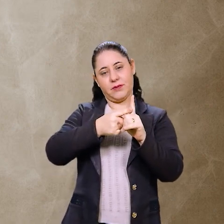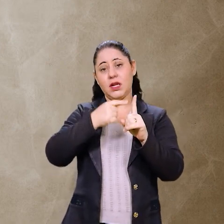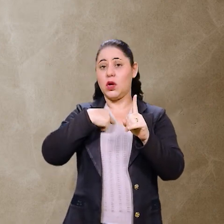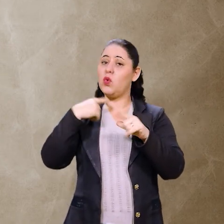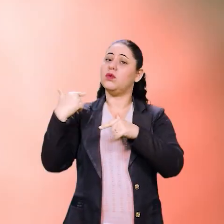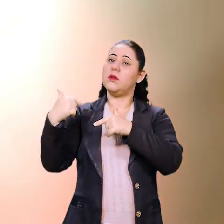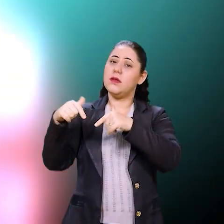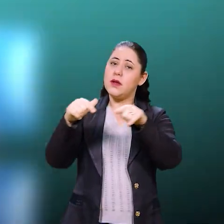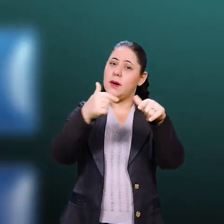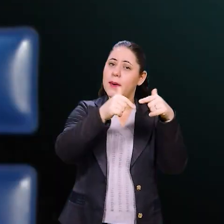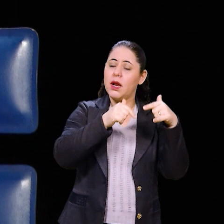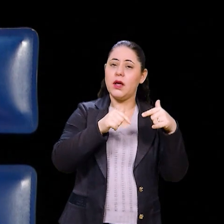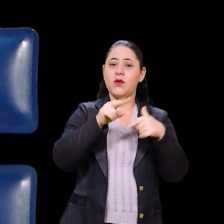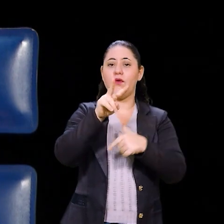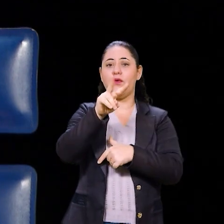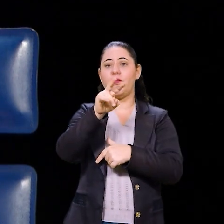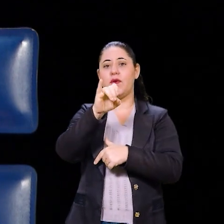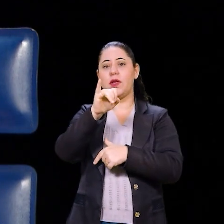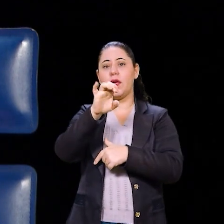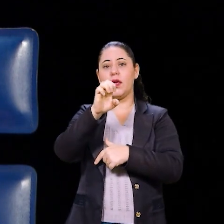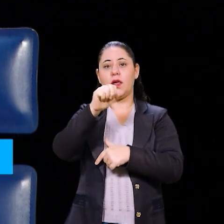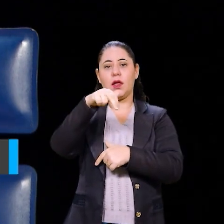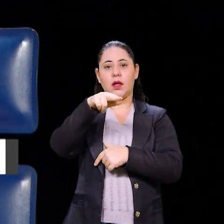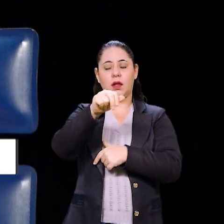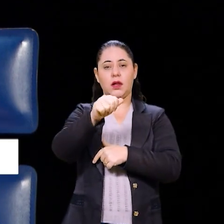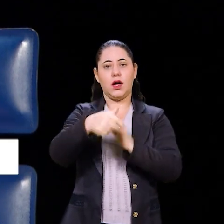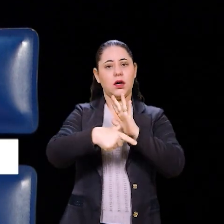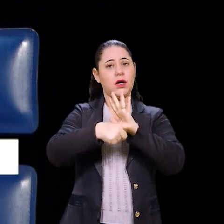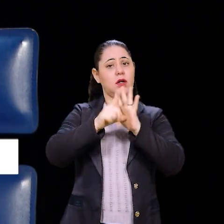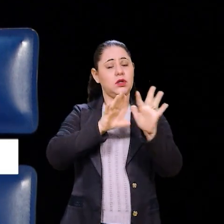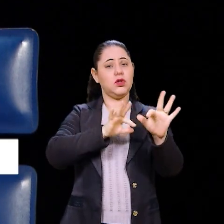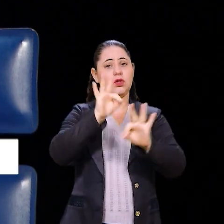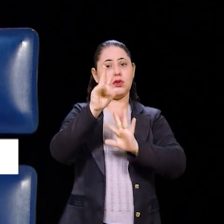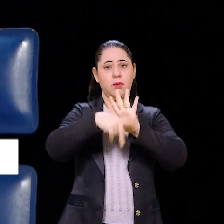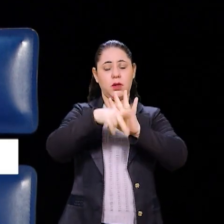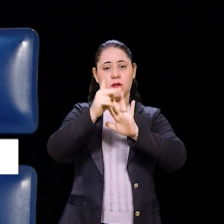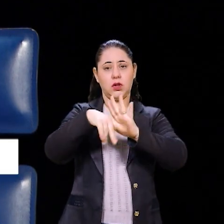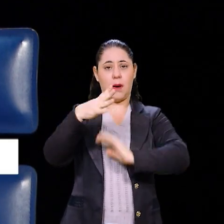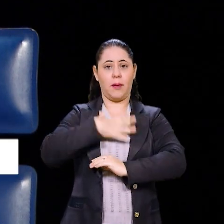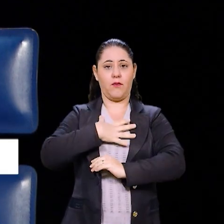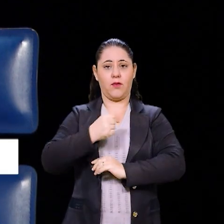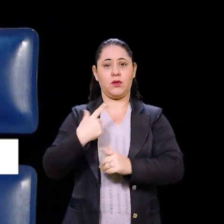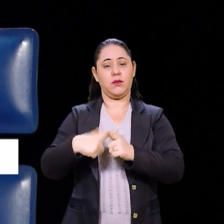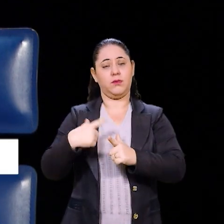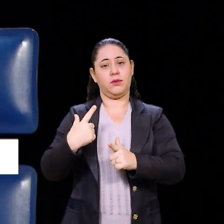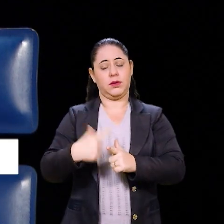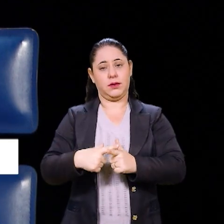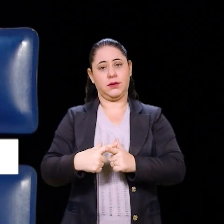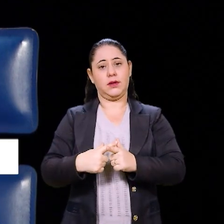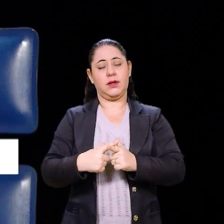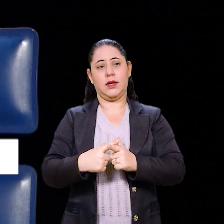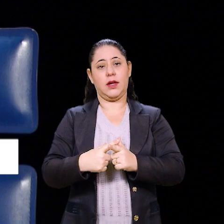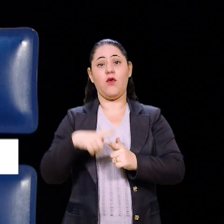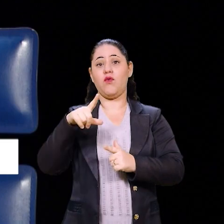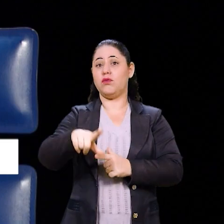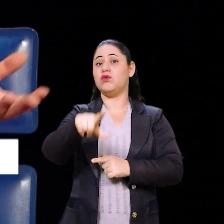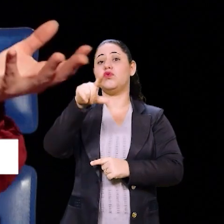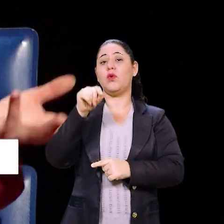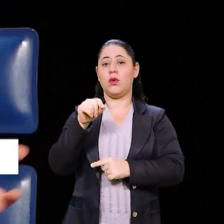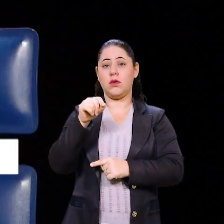maternidade, e eu trabalhando em Viena, um pouco antes de planejar o meu filho, porque eu